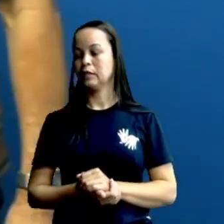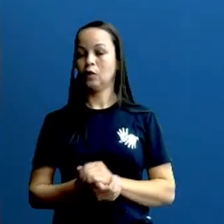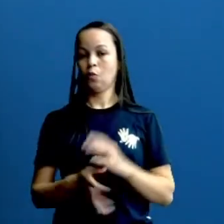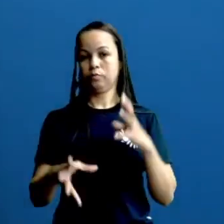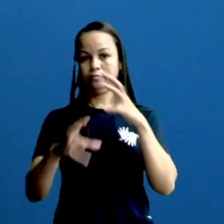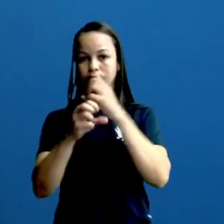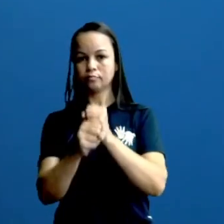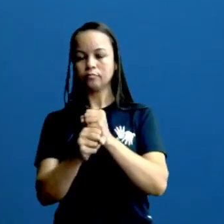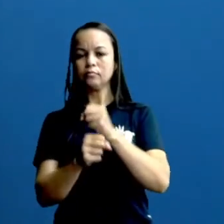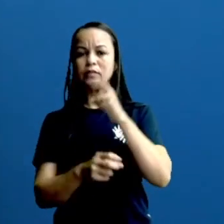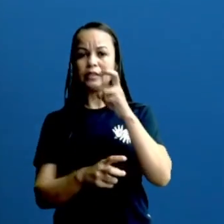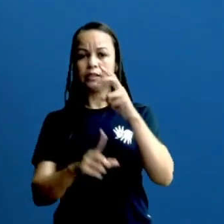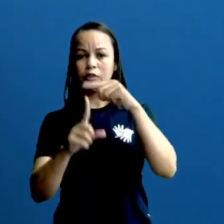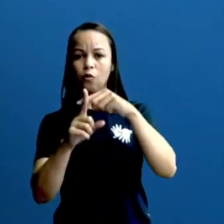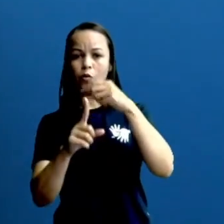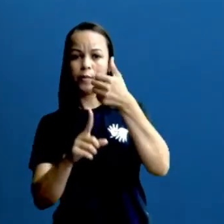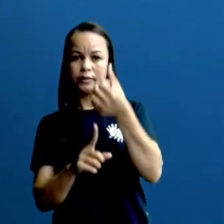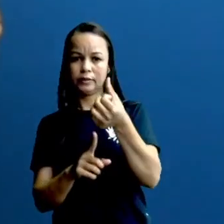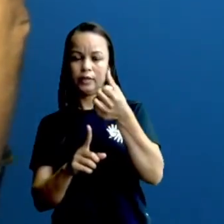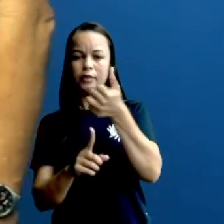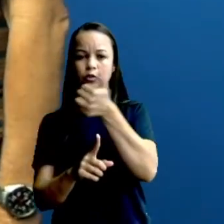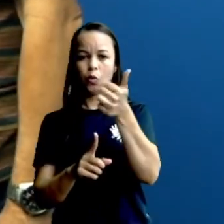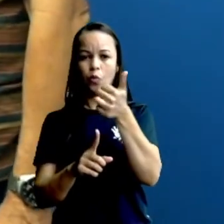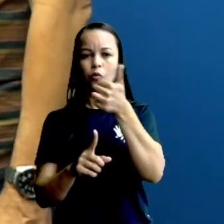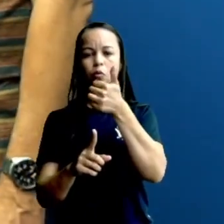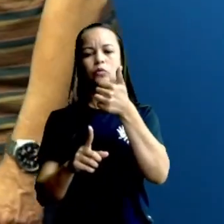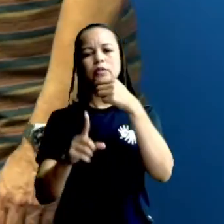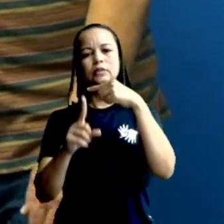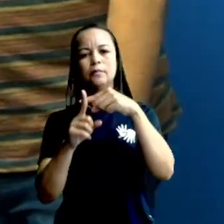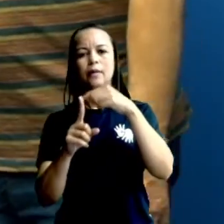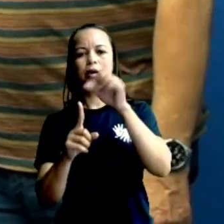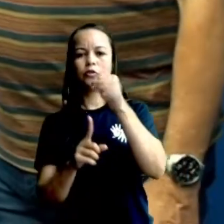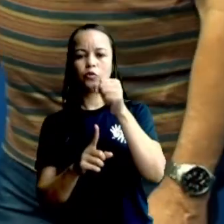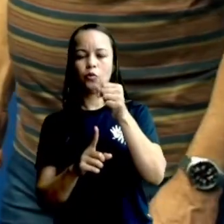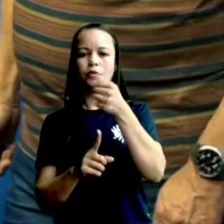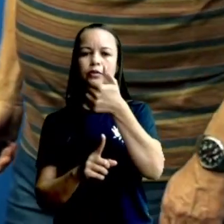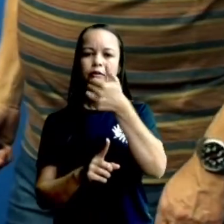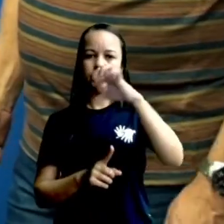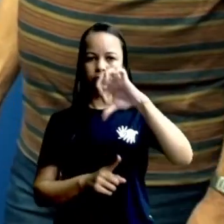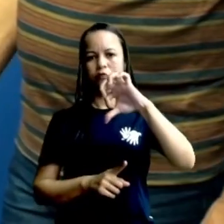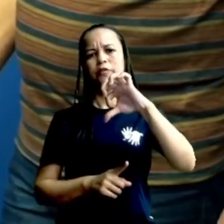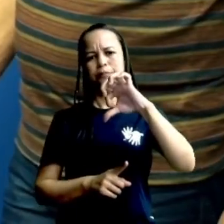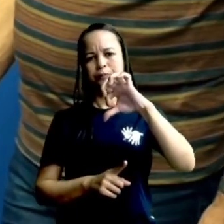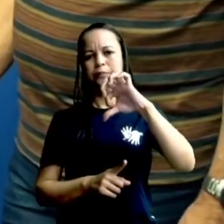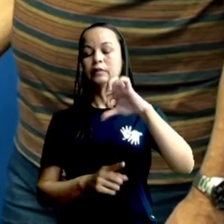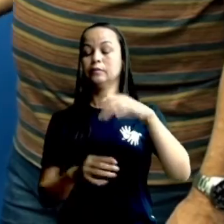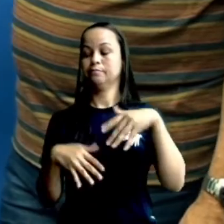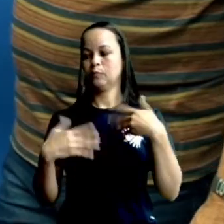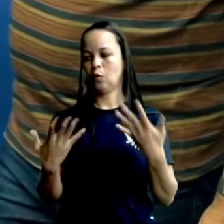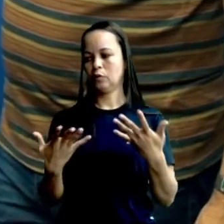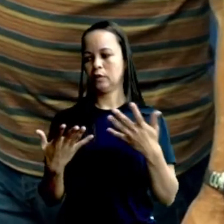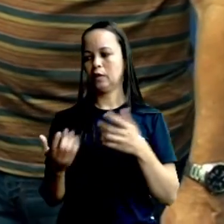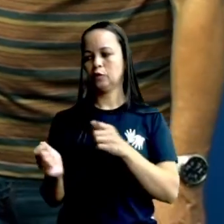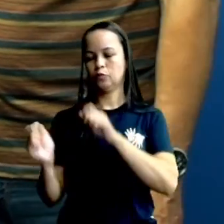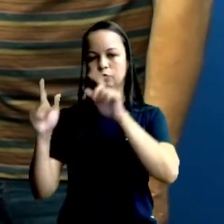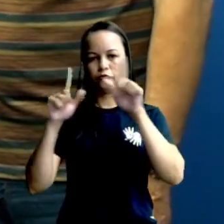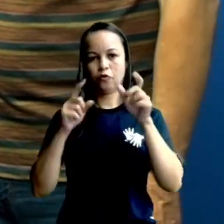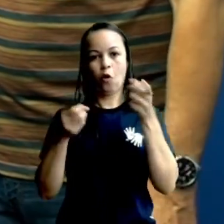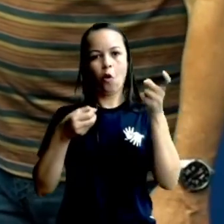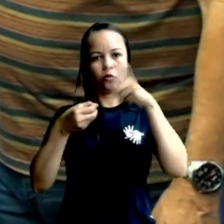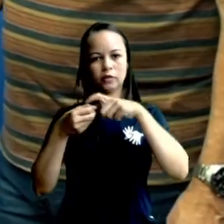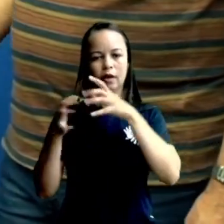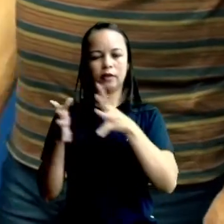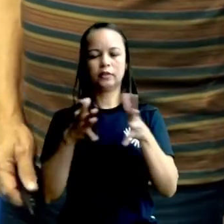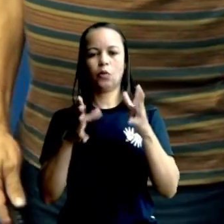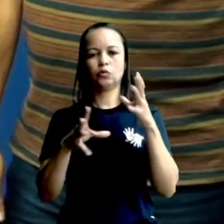somando 5 mais 6, 11, mais 8 dá 19. Portanto, volta aqui, portanto,